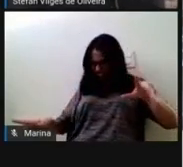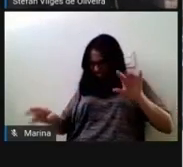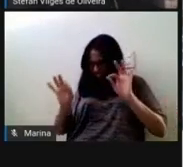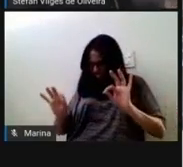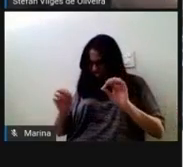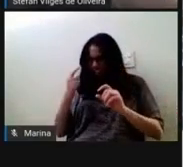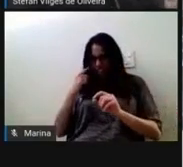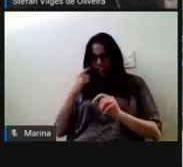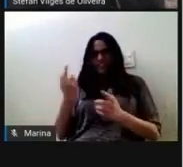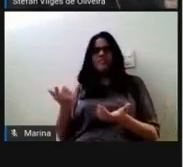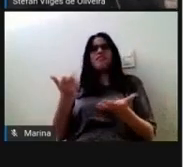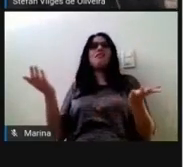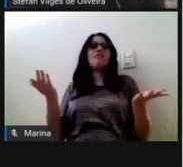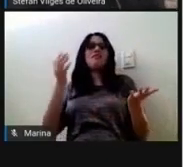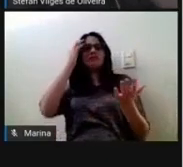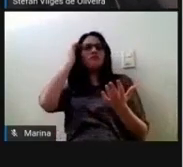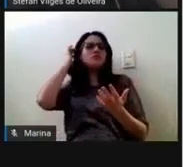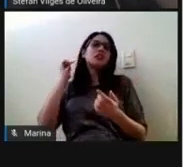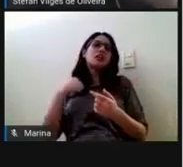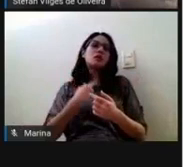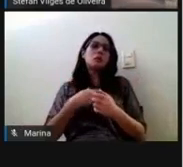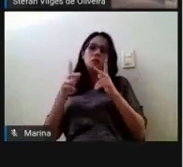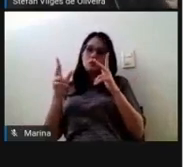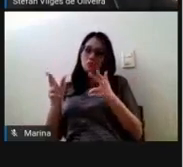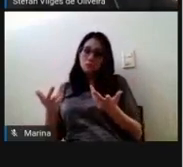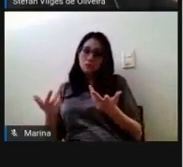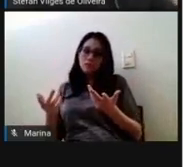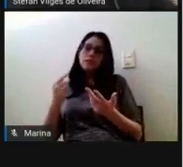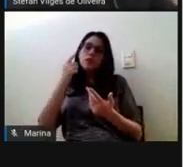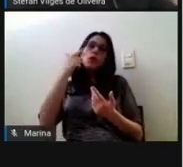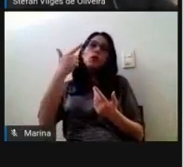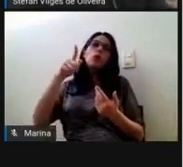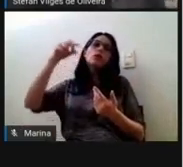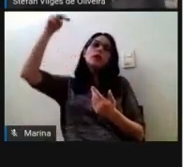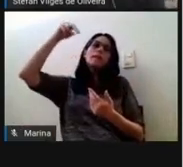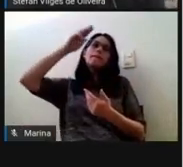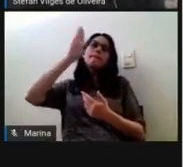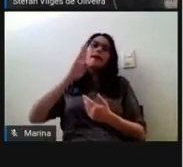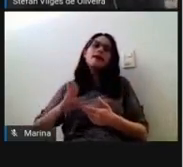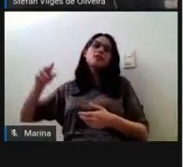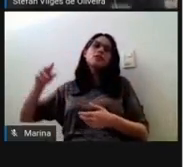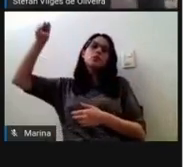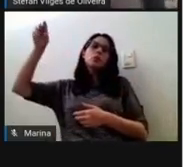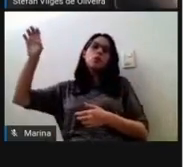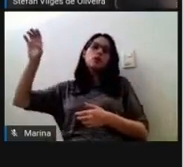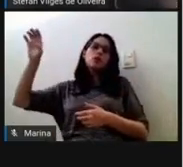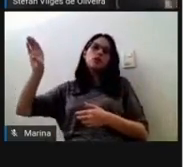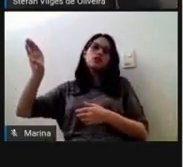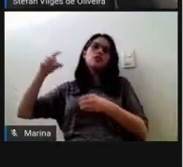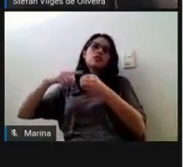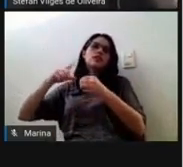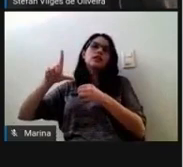são diferentes? Nós temos aqui também outra imagem, né, saindo do norte do Brasil e indo para o nordeste, Lagoa Grande,